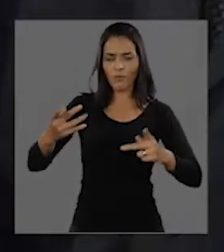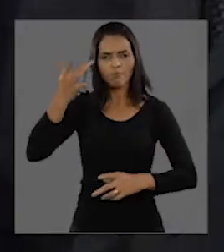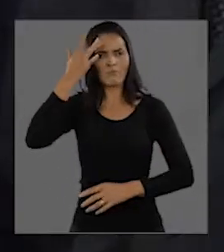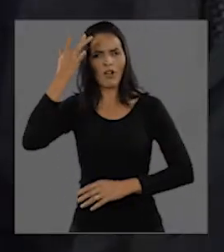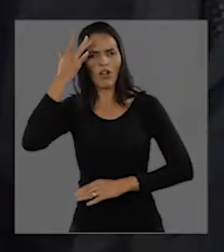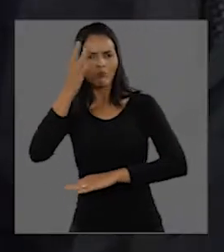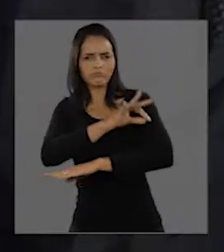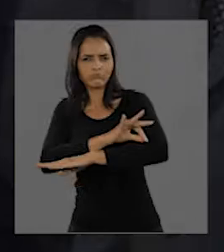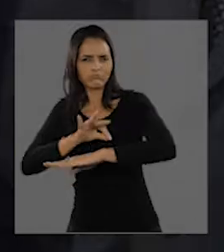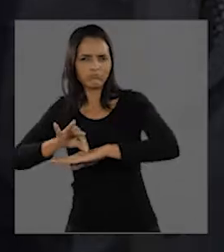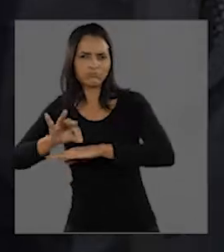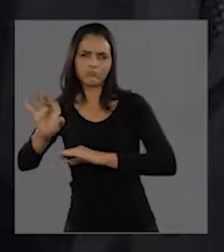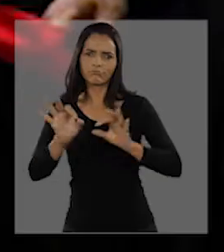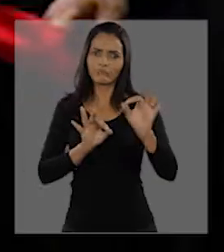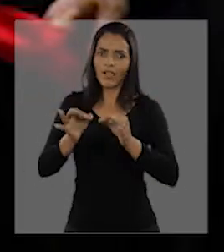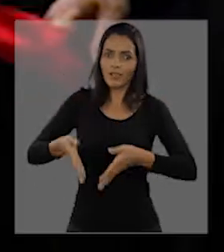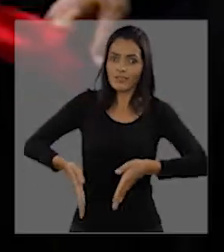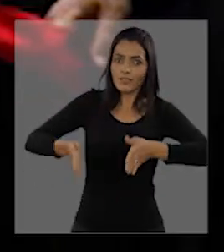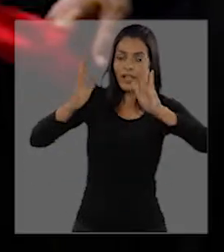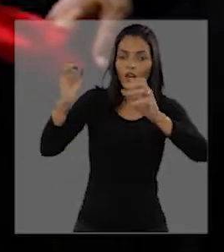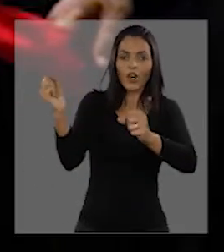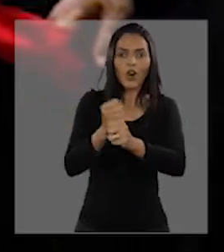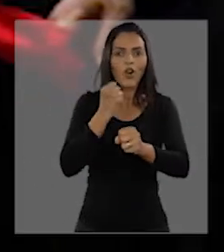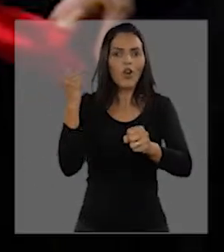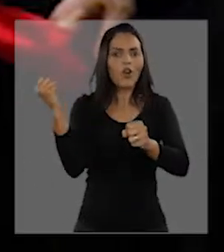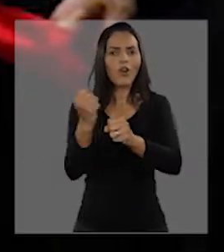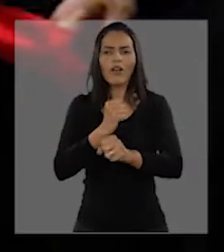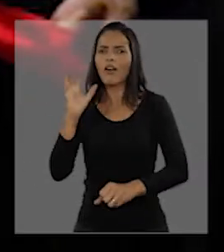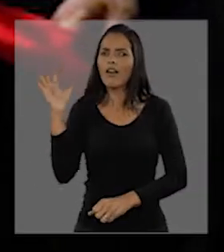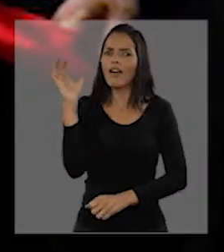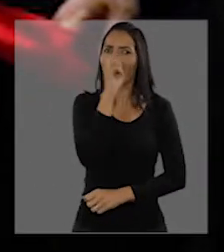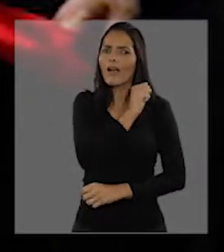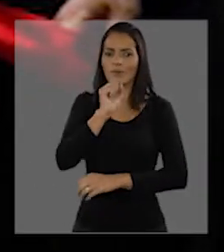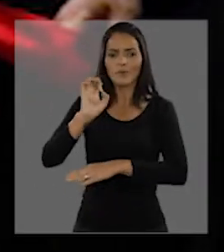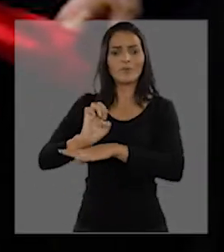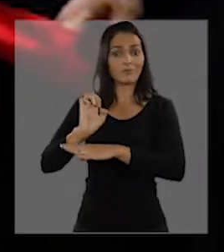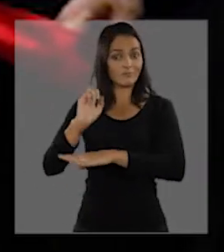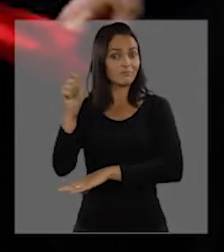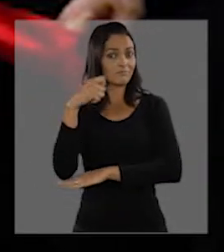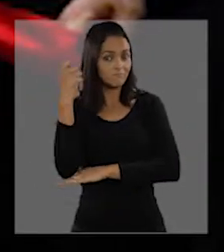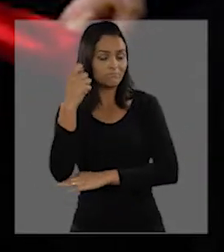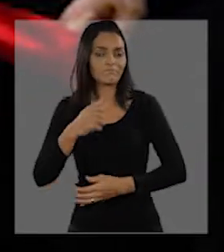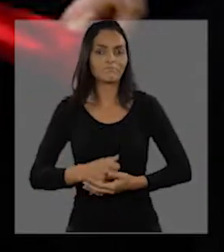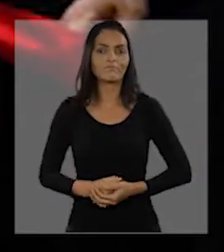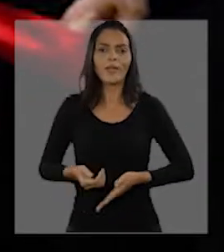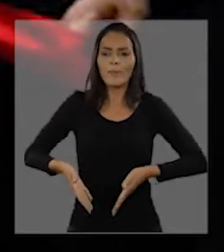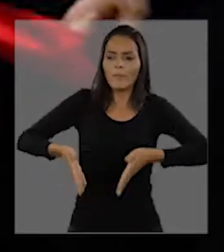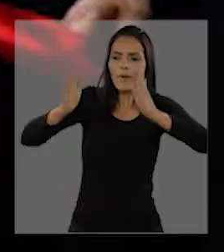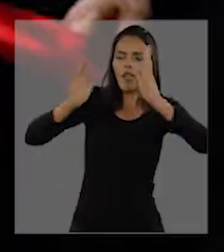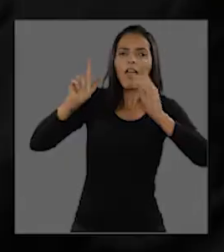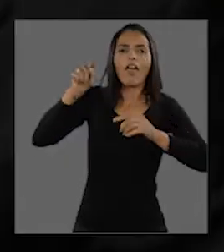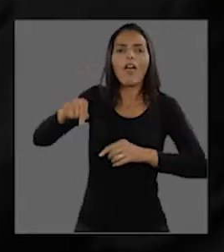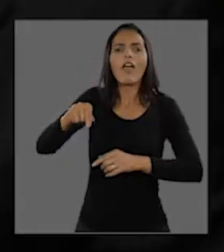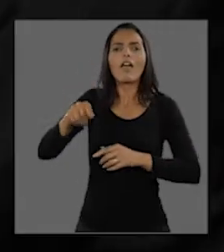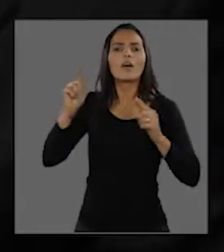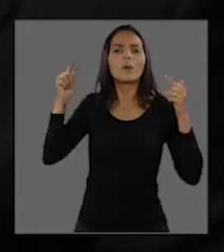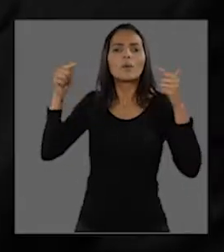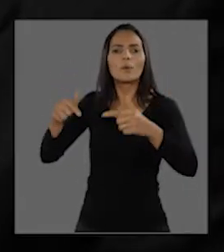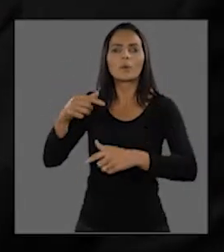moderno, essa passa a ser a sede construída em menor tempo no estado. A nova sede será a casa